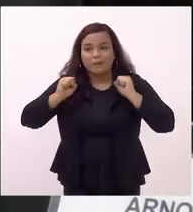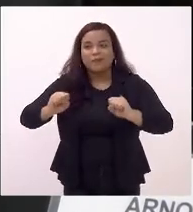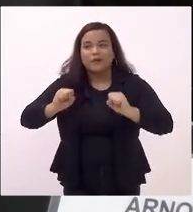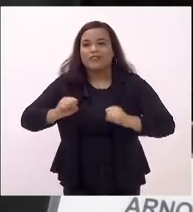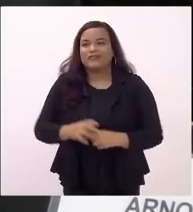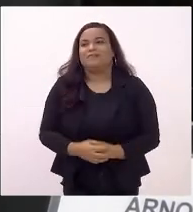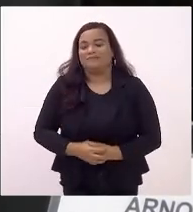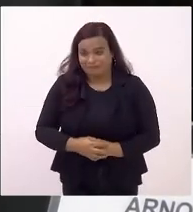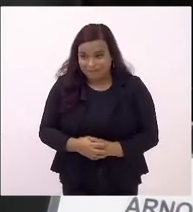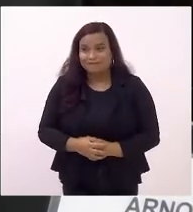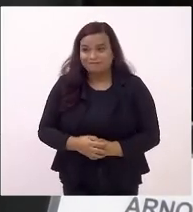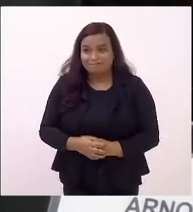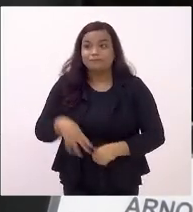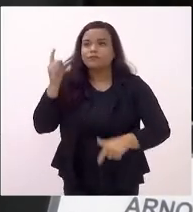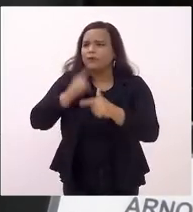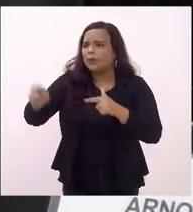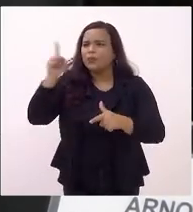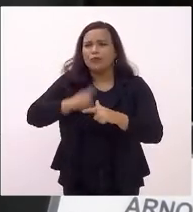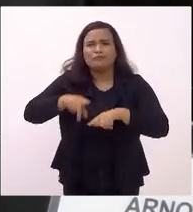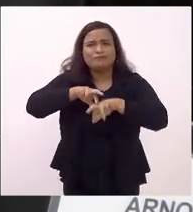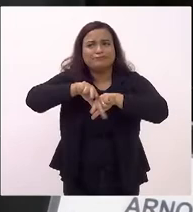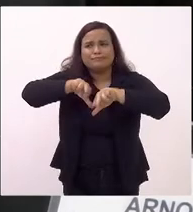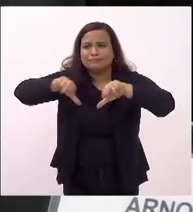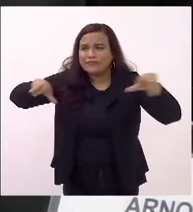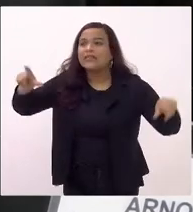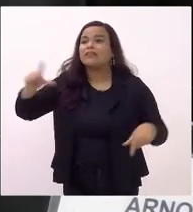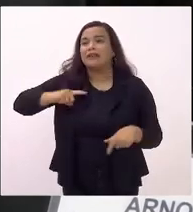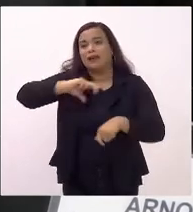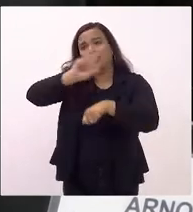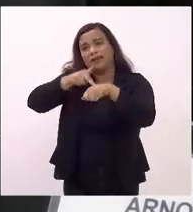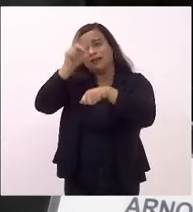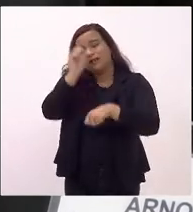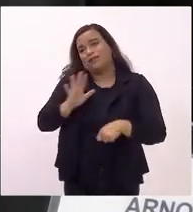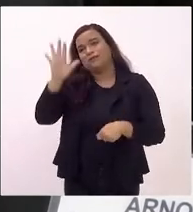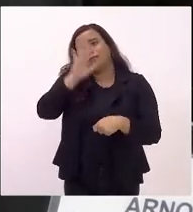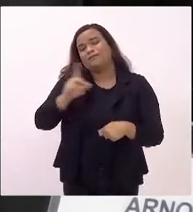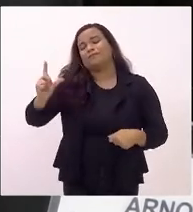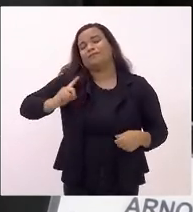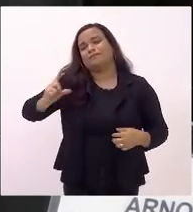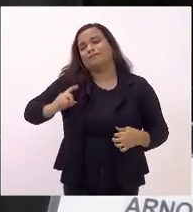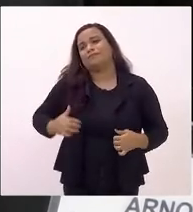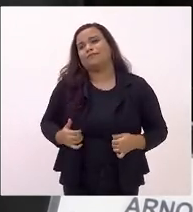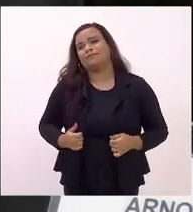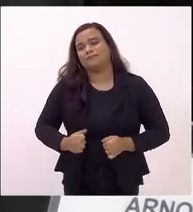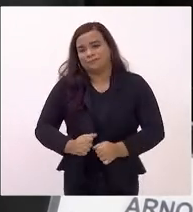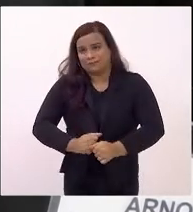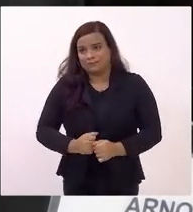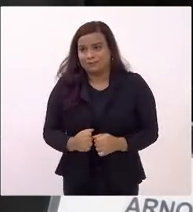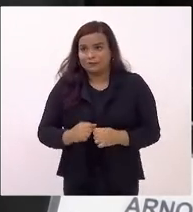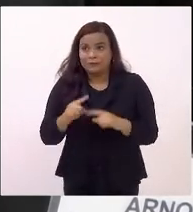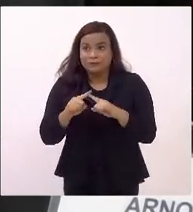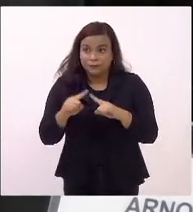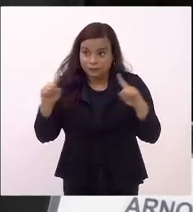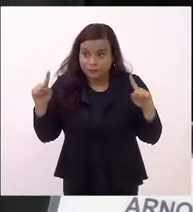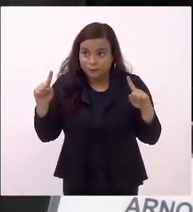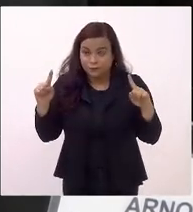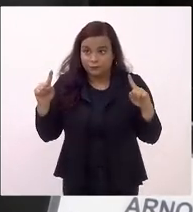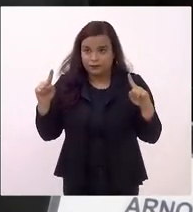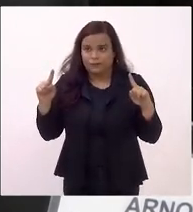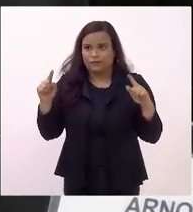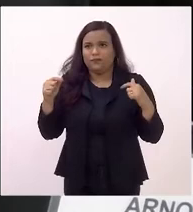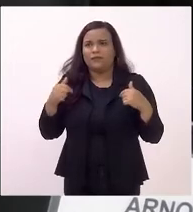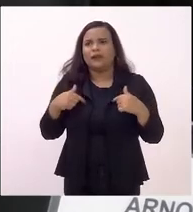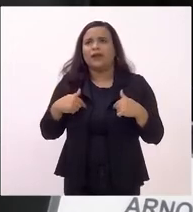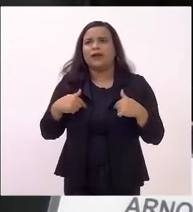Muitos são os problemas que estamos vivendo nesse país. E eu me